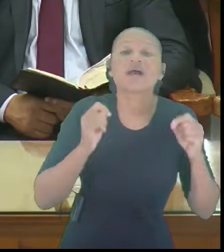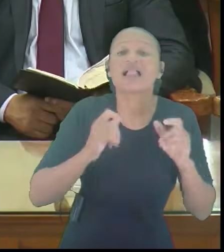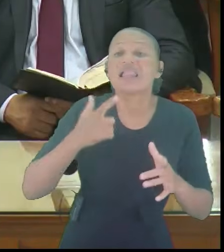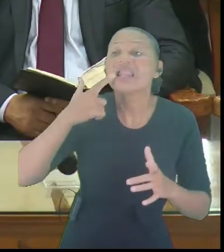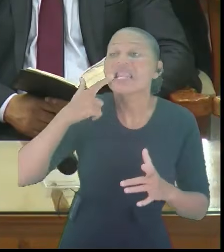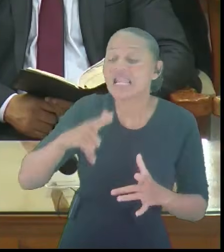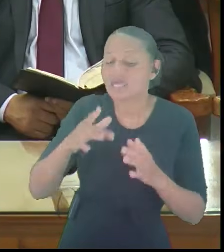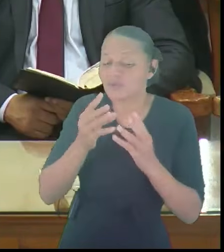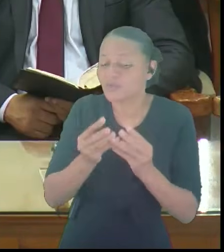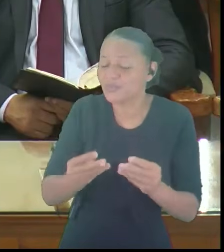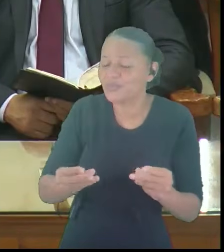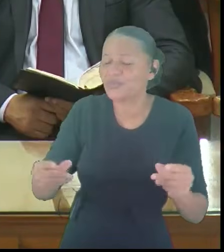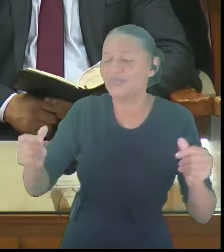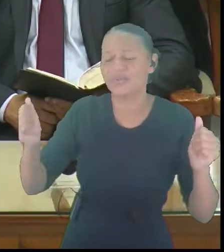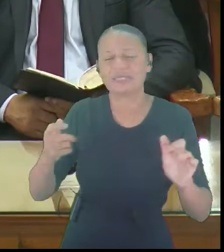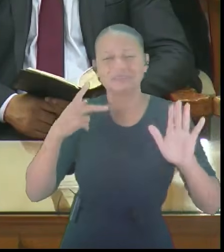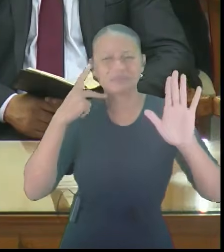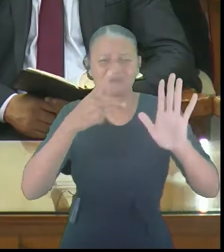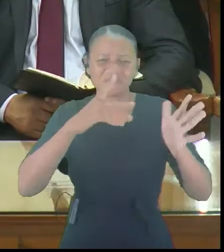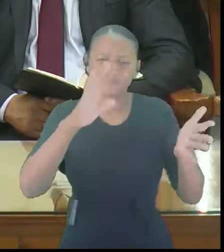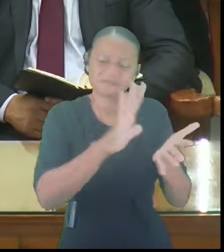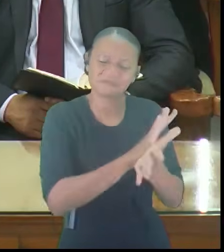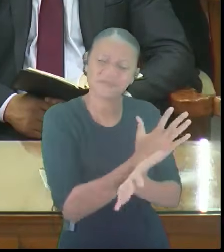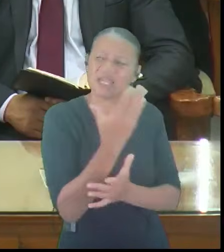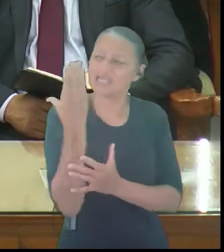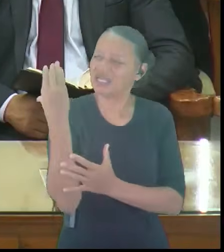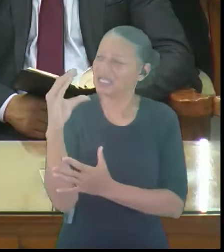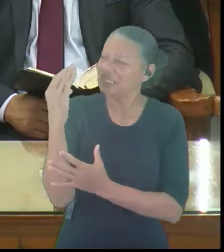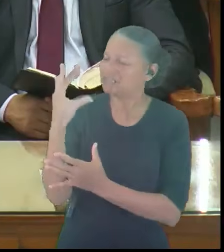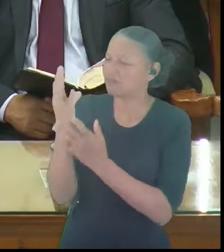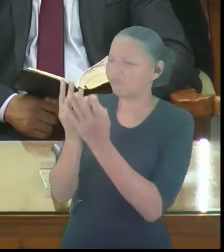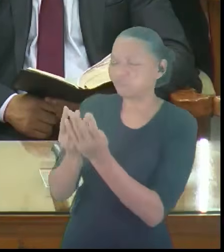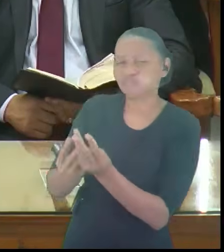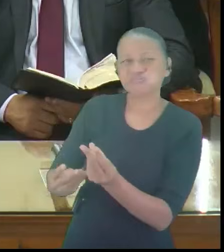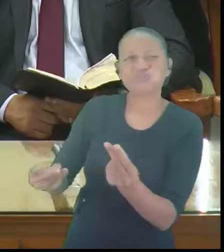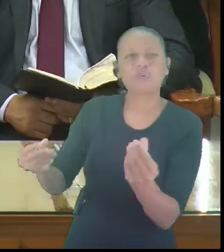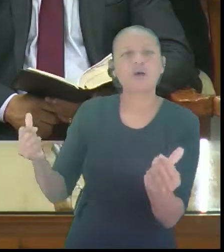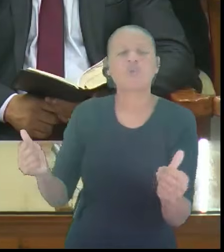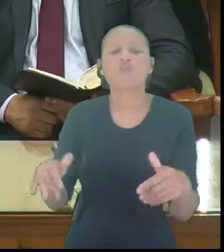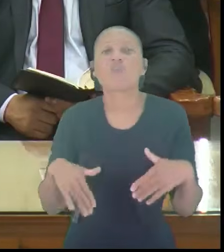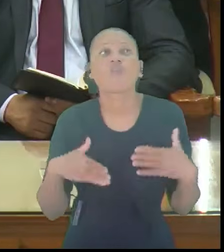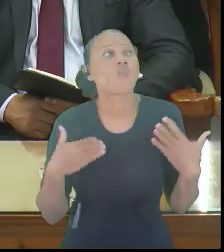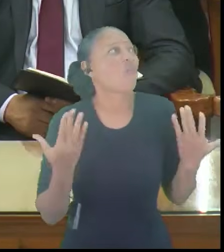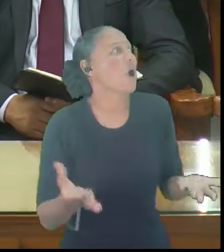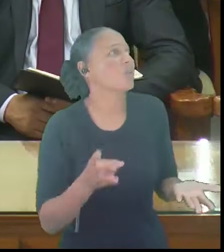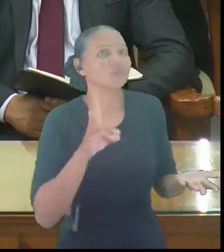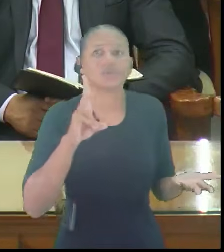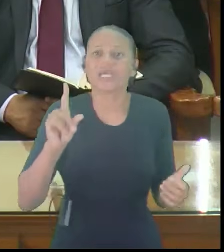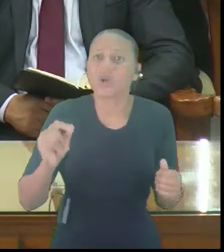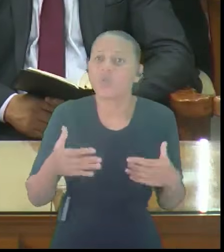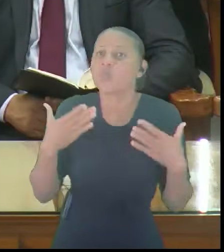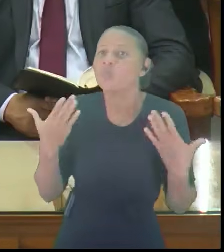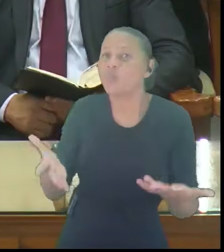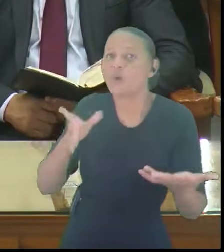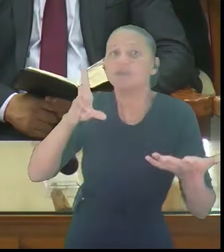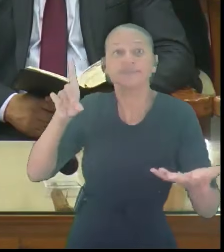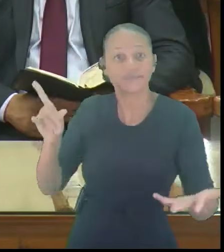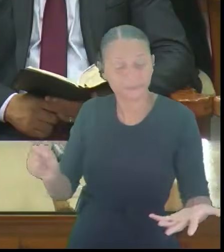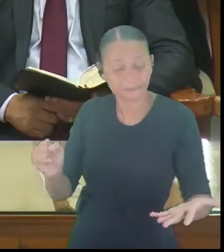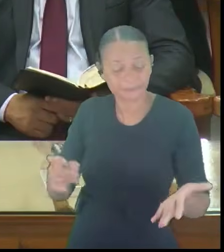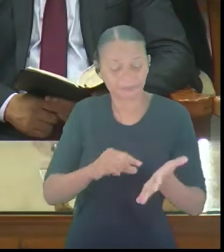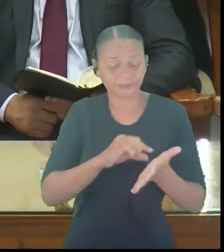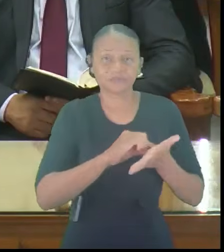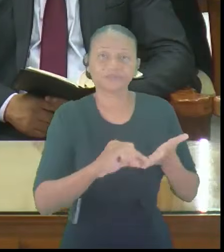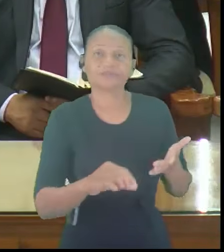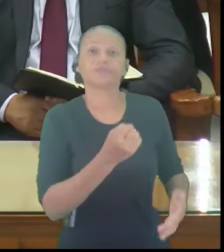as profecias serão aniquiladas, a ciência desaparecerá. Mas quando? Quando? Versículo